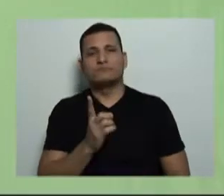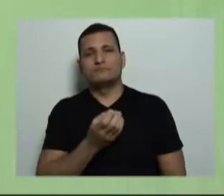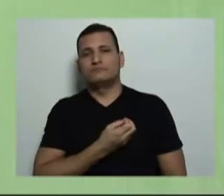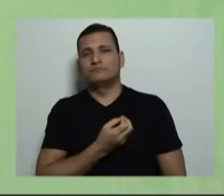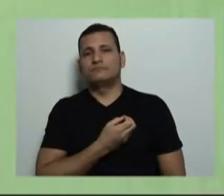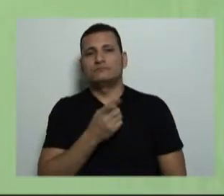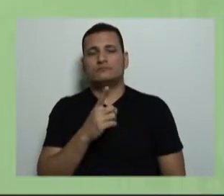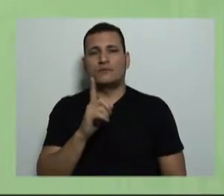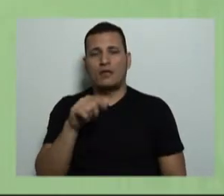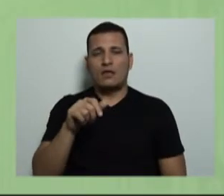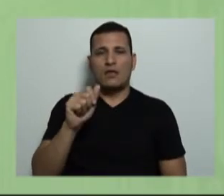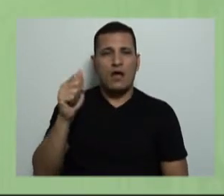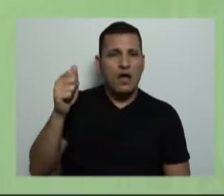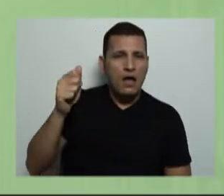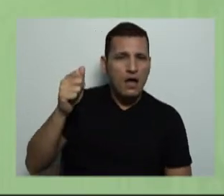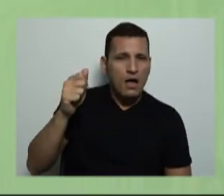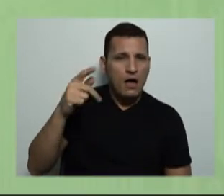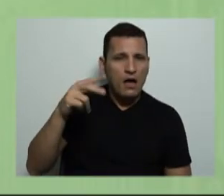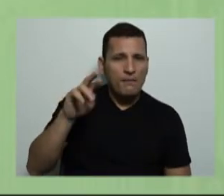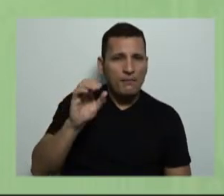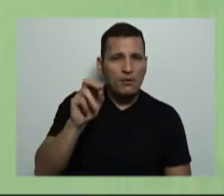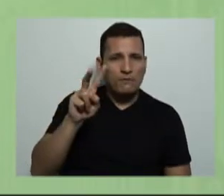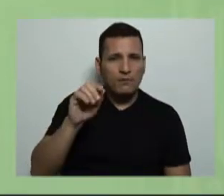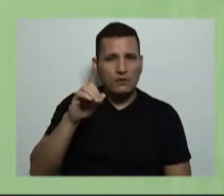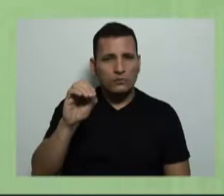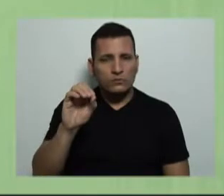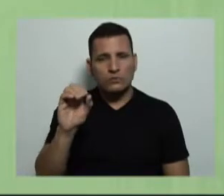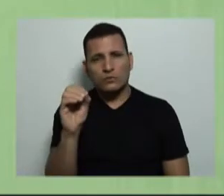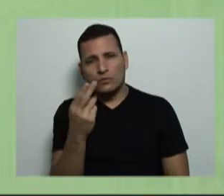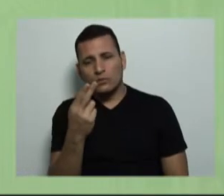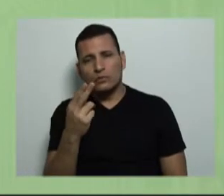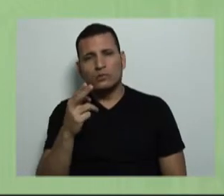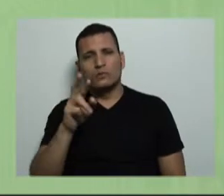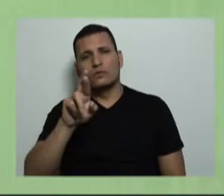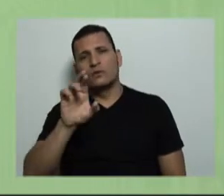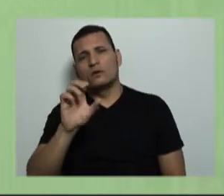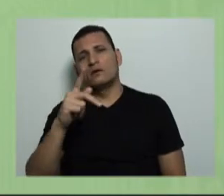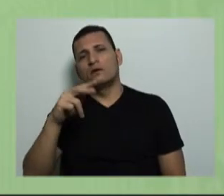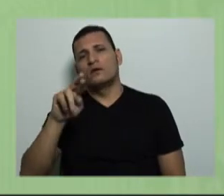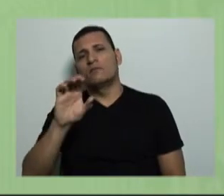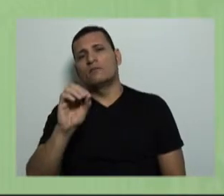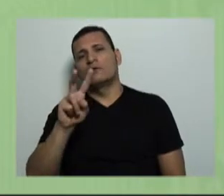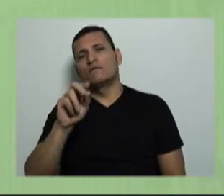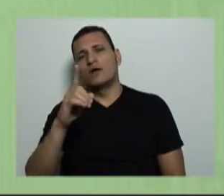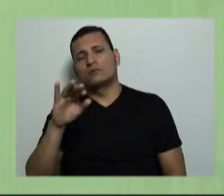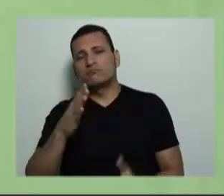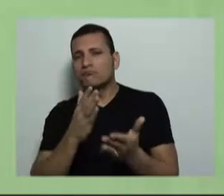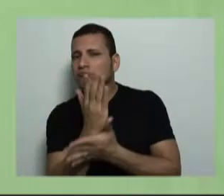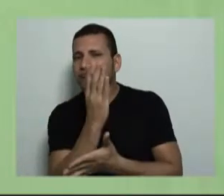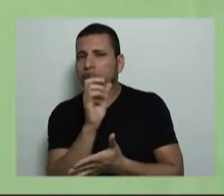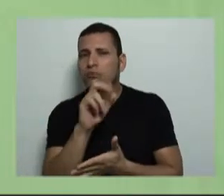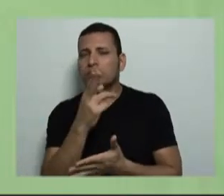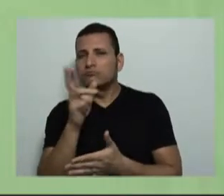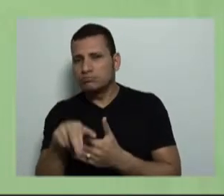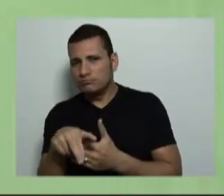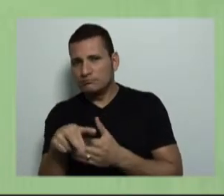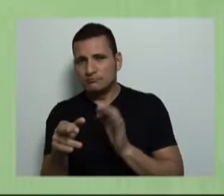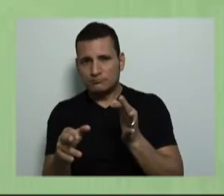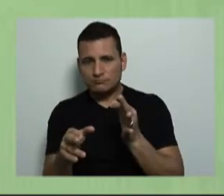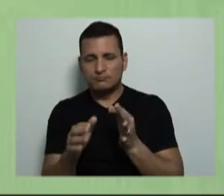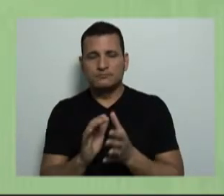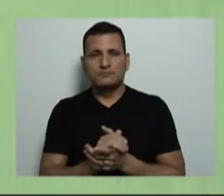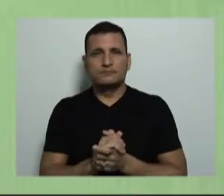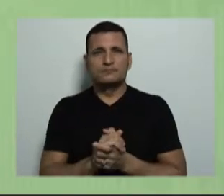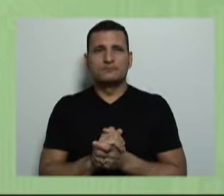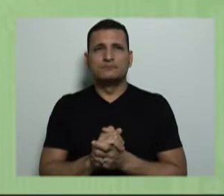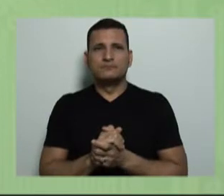aprovado ou reprovado. Ao término do estágio, o estudante que não obtiver êxito no todo ou em parte, conforme parecer do